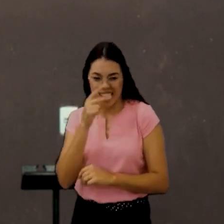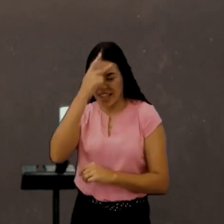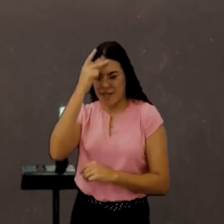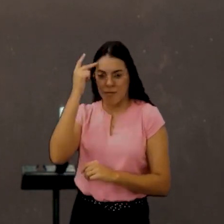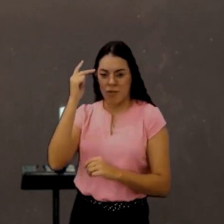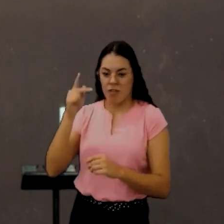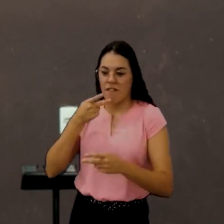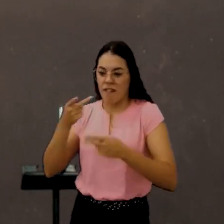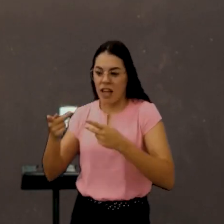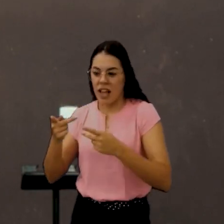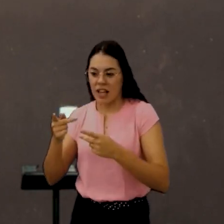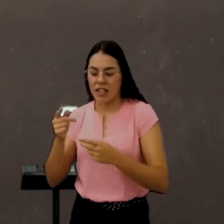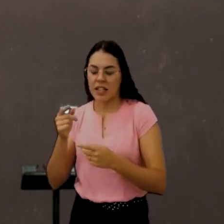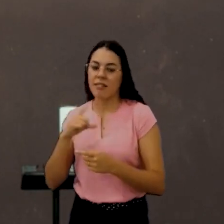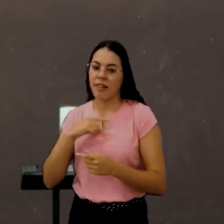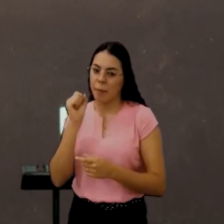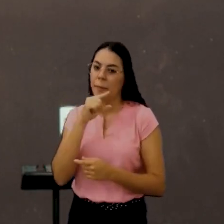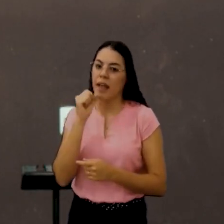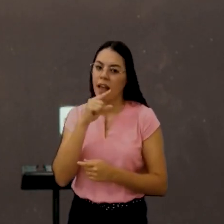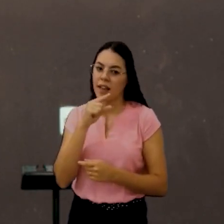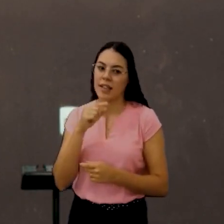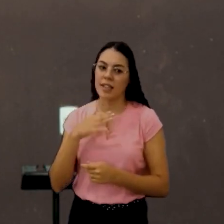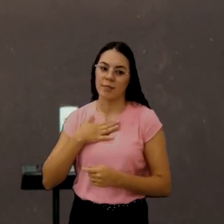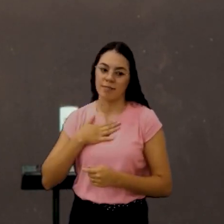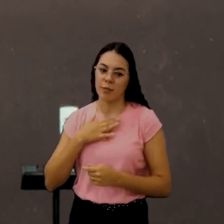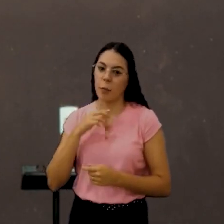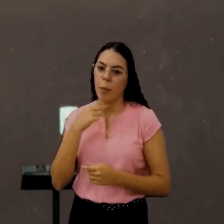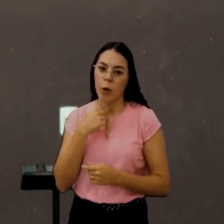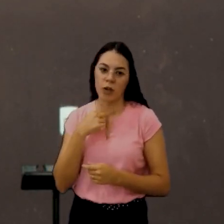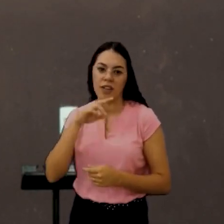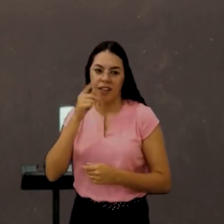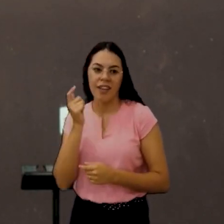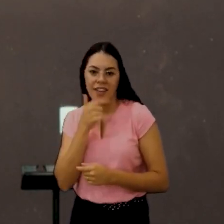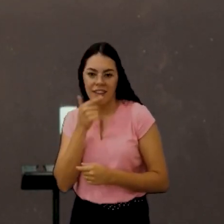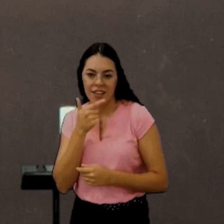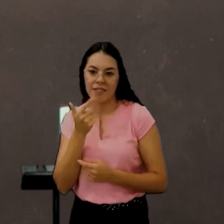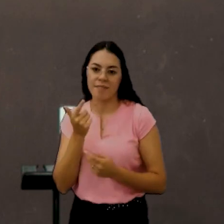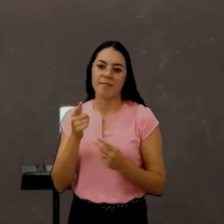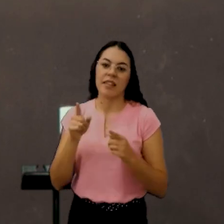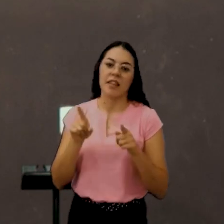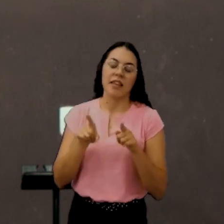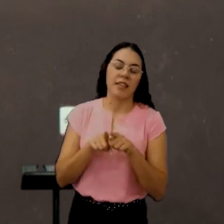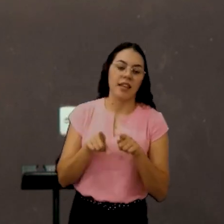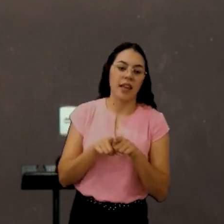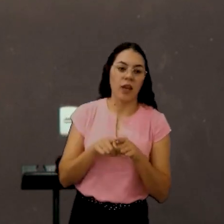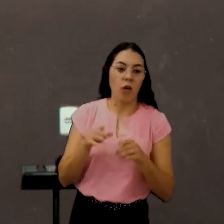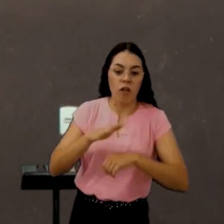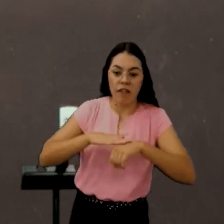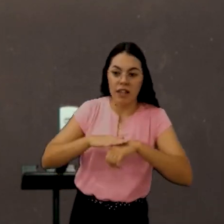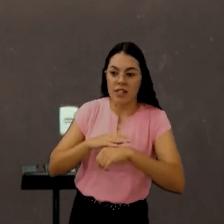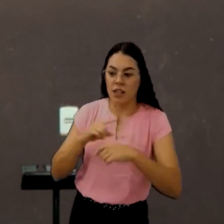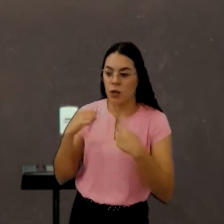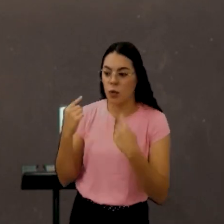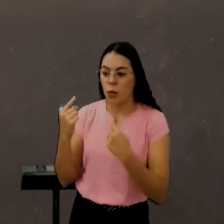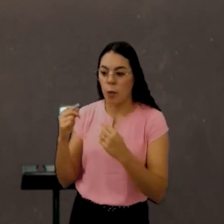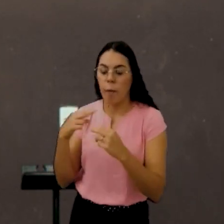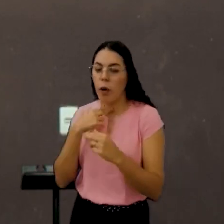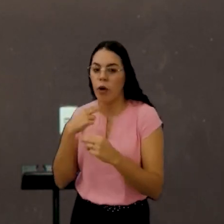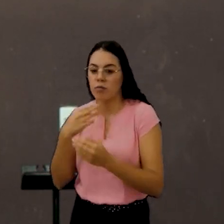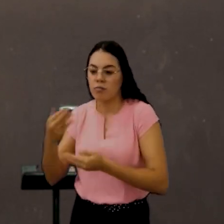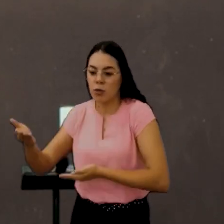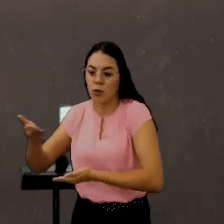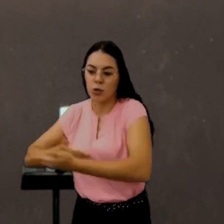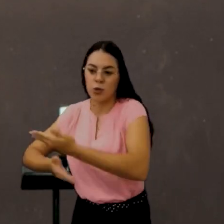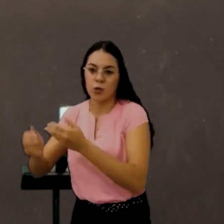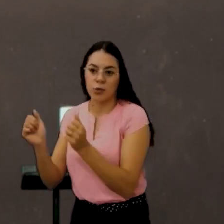galerinha conta. Tem piadas que a gente não vai rir, tem conversas que a gente não vai participar, tem rodas assentadas